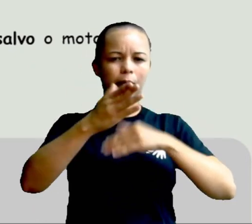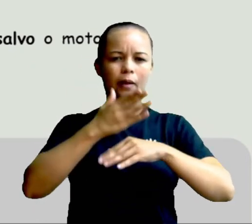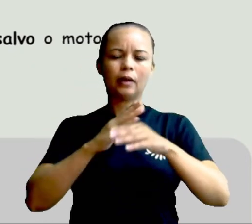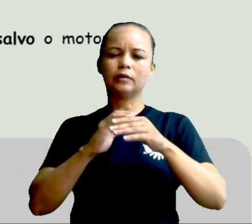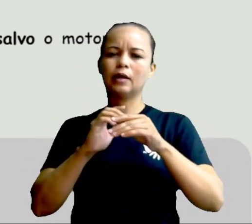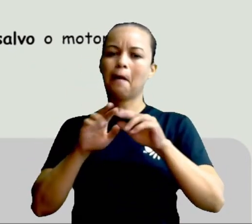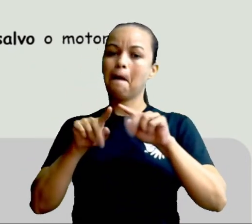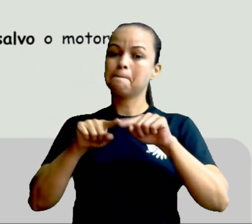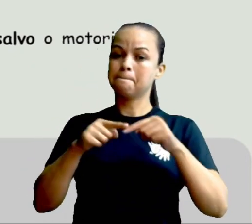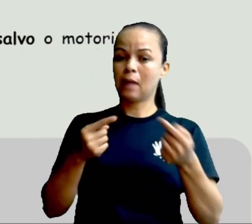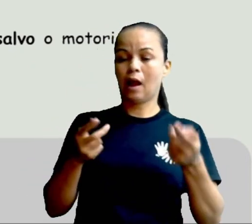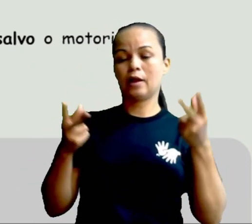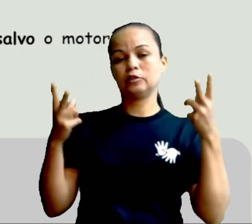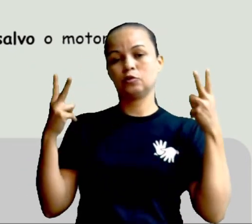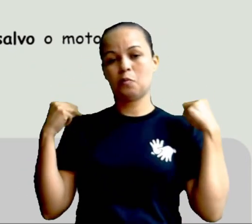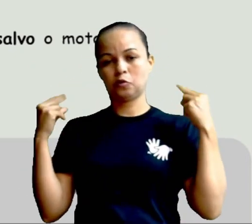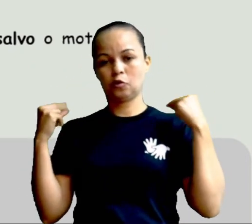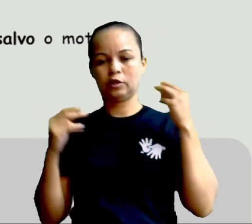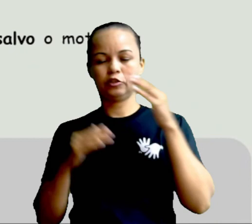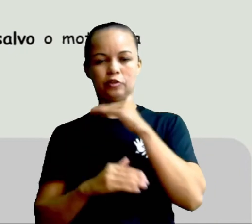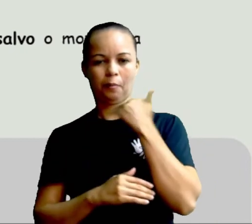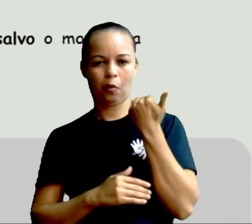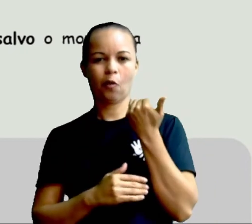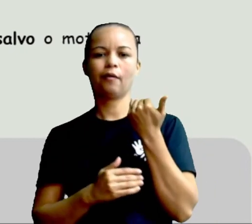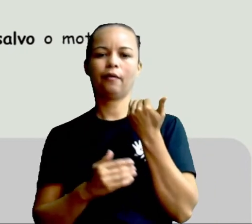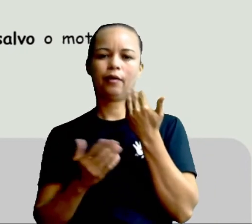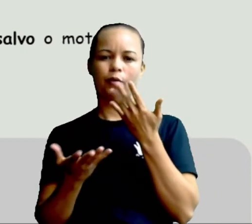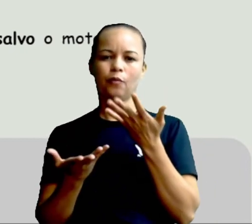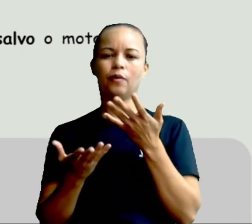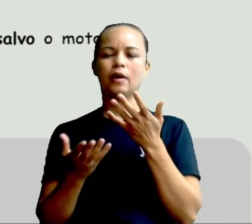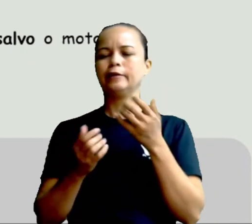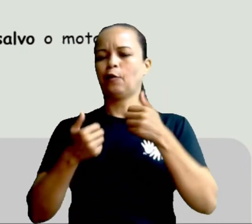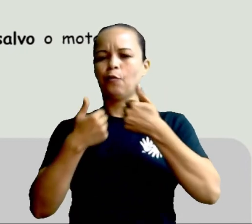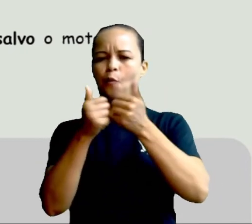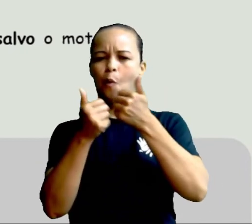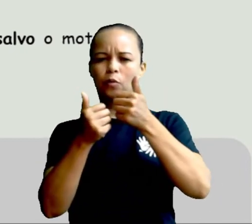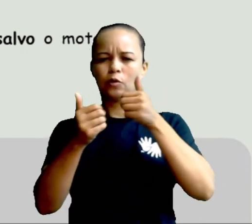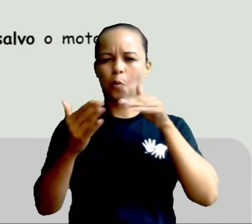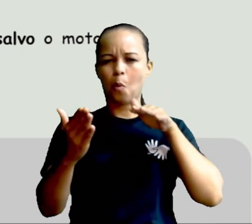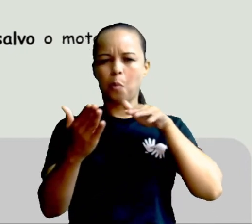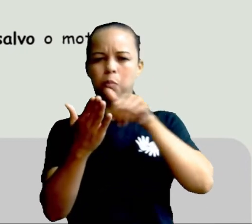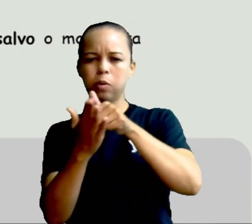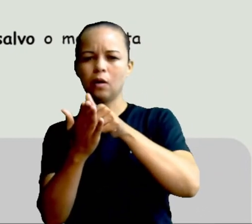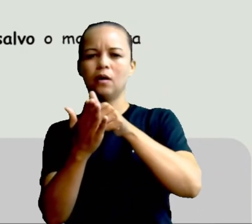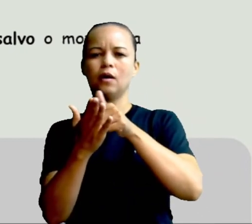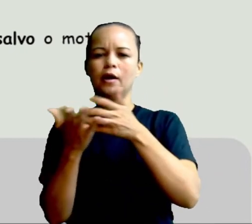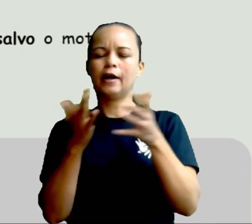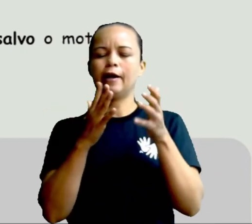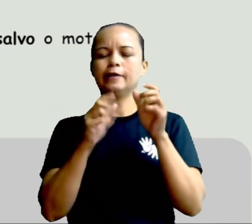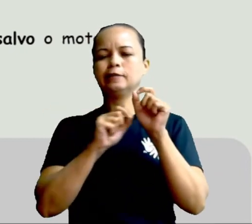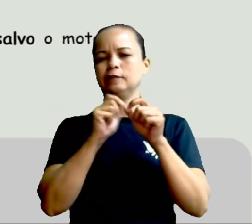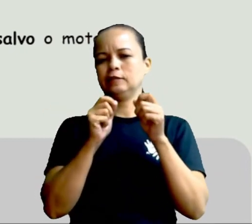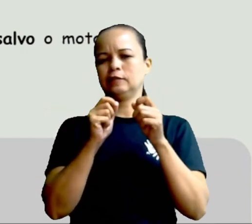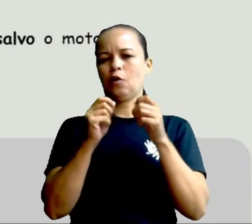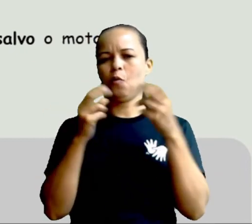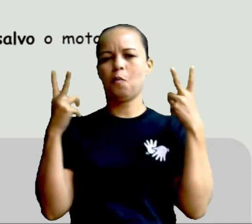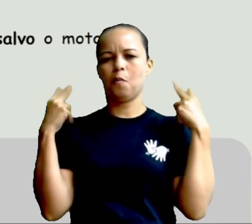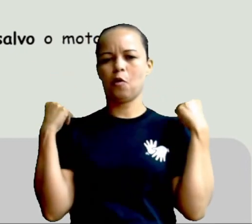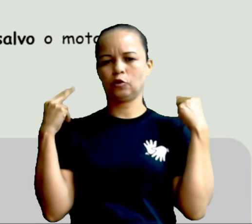motorista, que faleceu. Então, nesse caso, salvo, a mesma coisa da letrinha A, exceto o motorista,